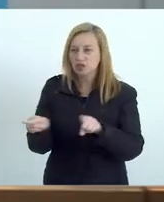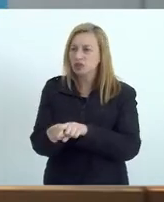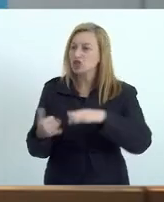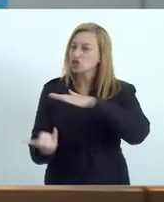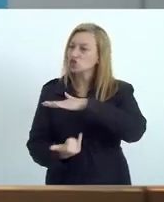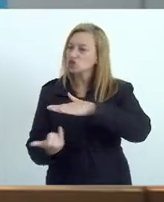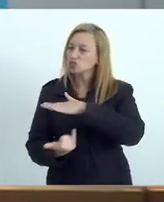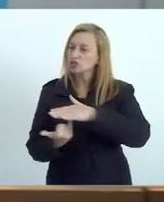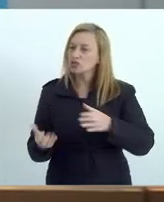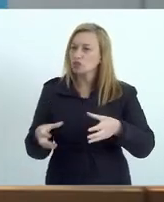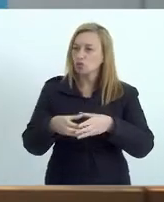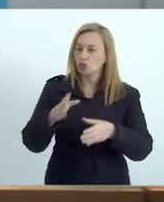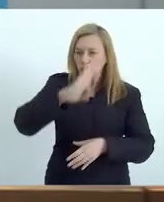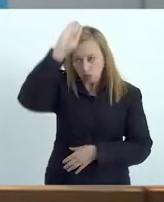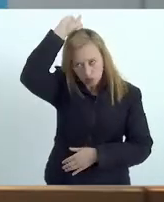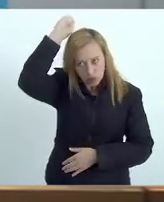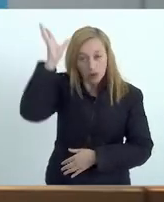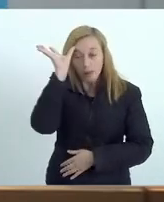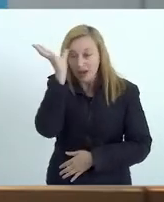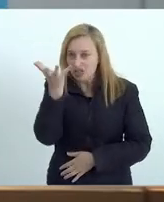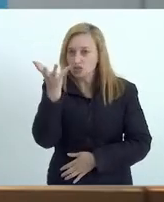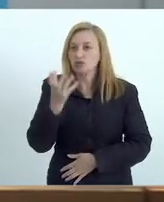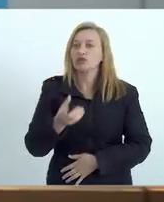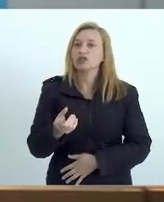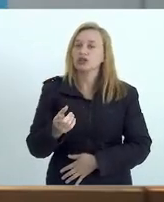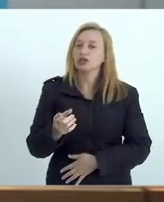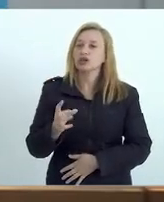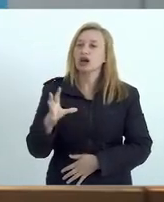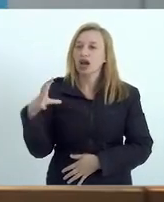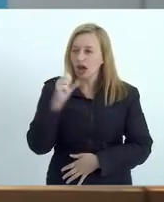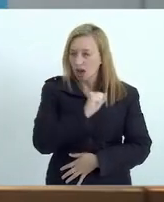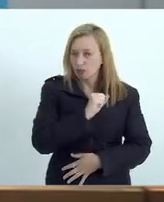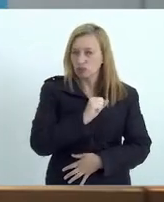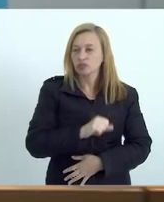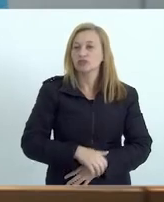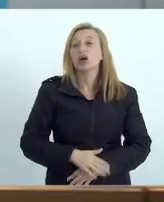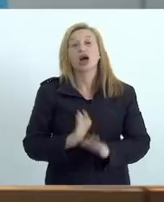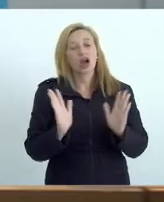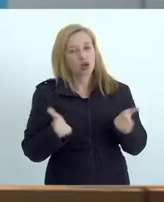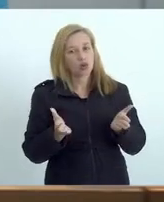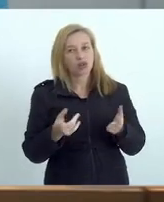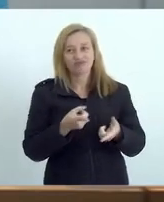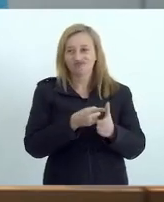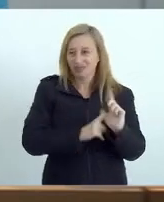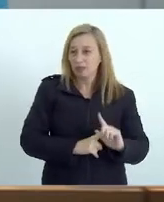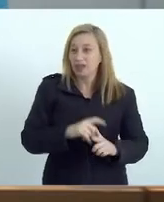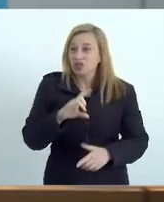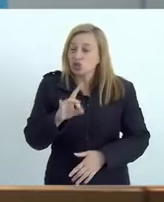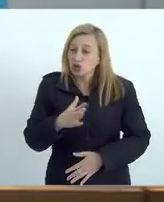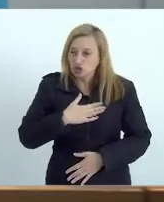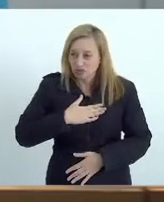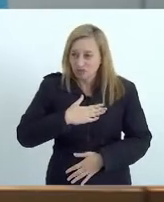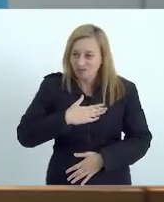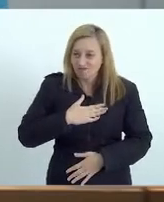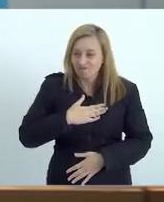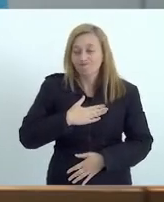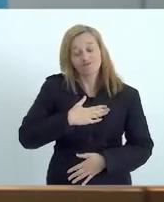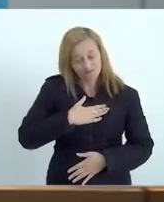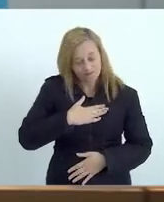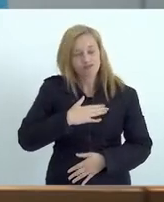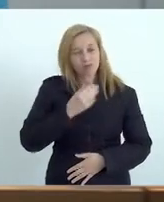instituição corpo de bombeiros para tentar resolver isso de uma vez por todas agora não e vivamente da gente